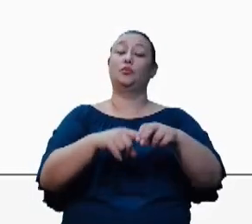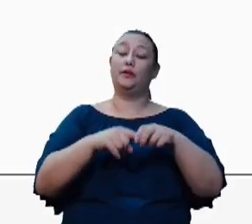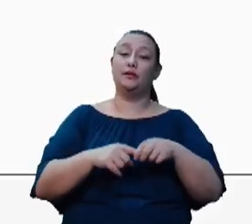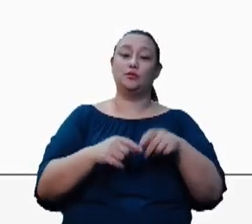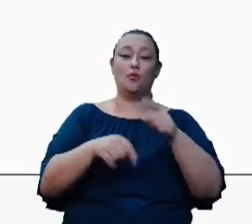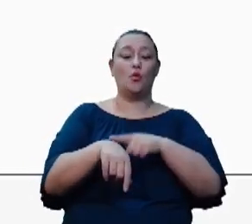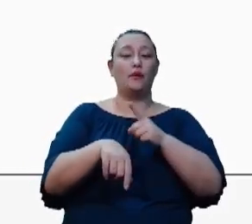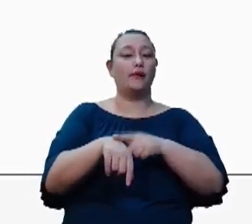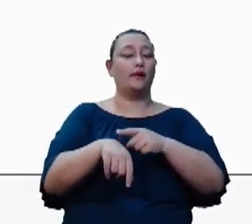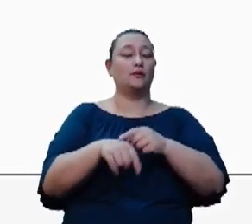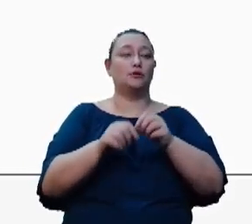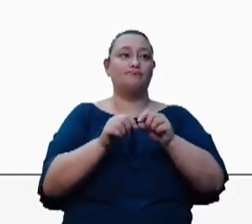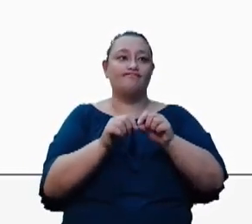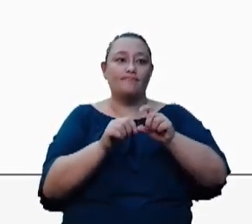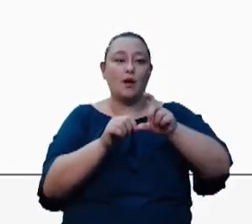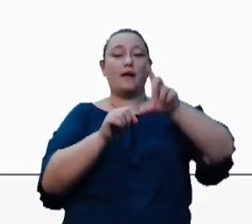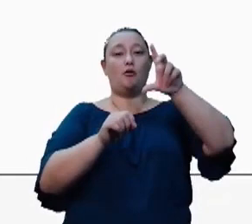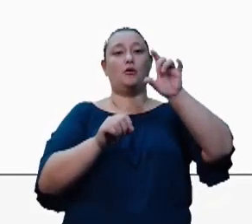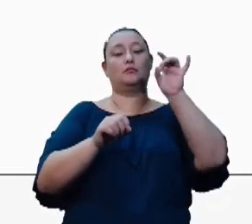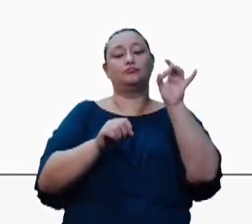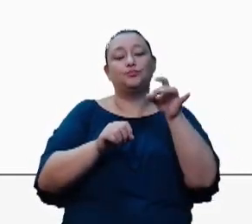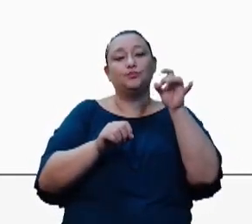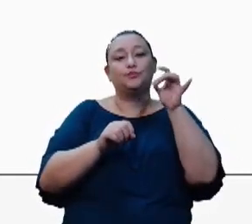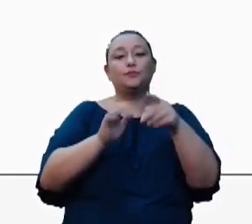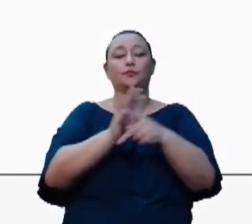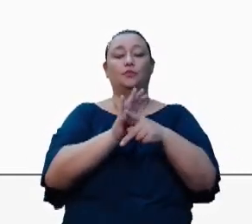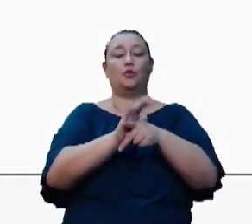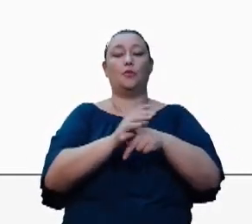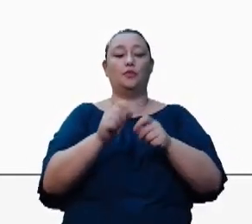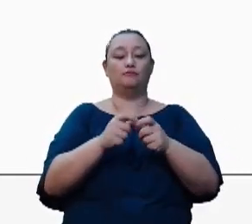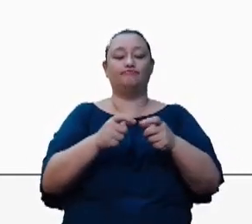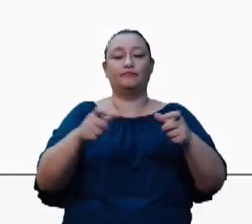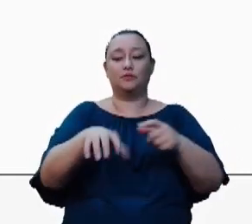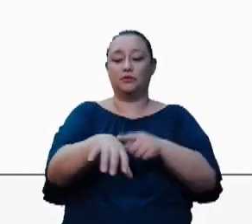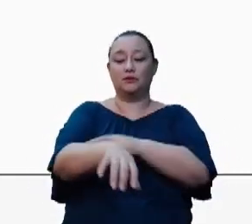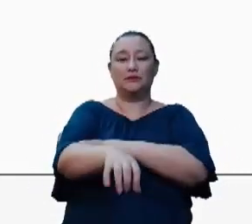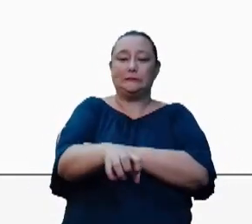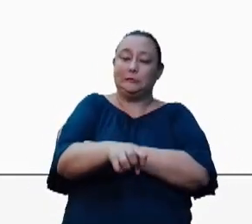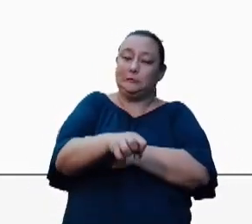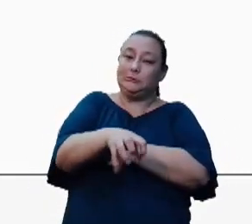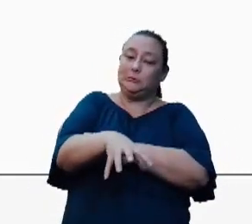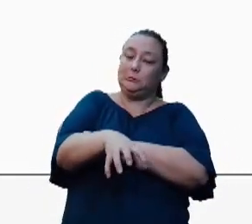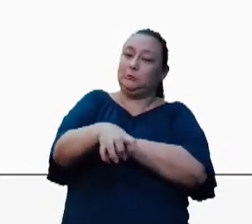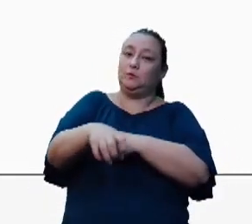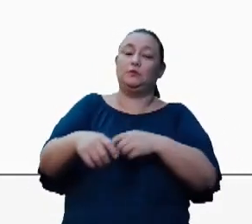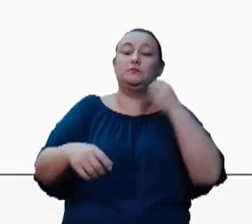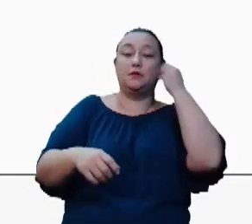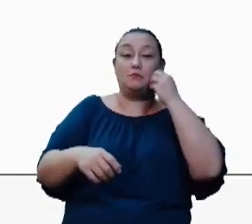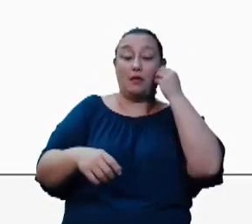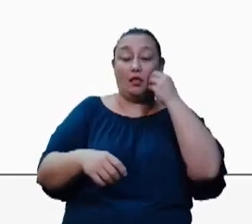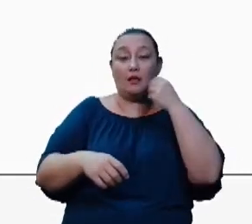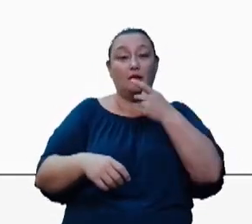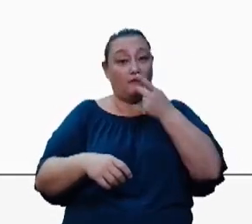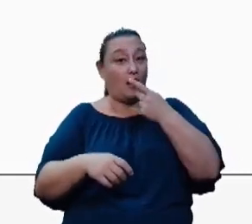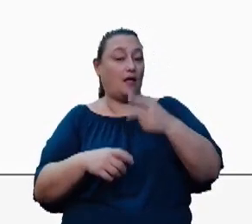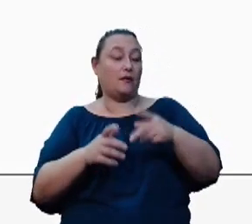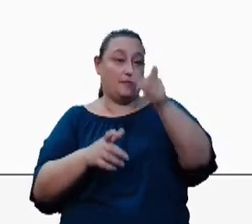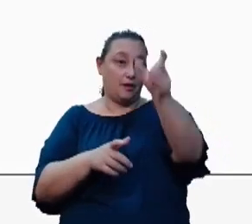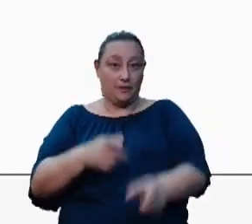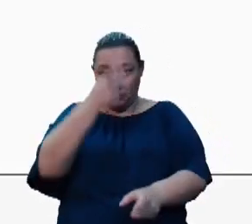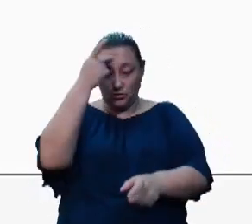horário de maior dosagem de infusão, conforme o momento de maior espasticidade experimentada e falada pelo